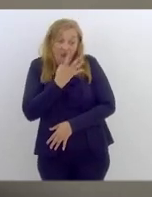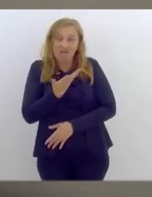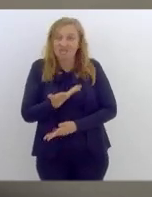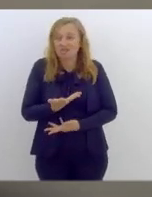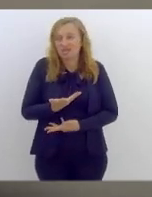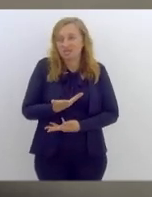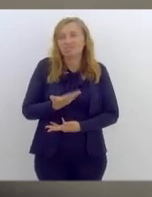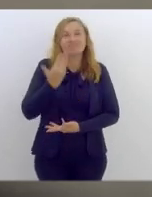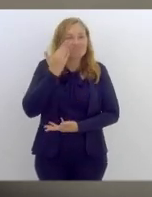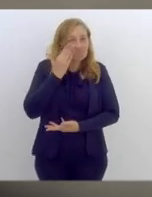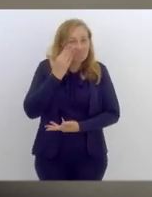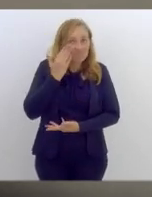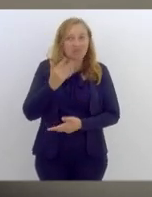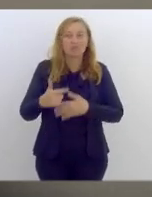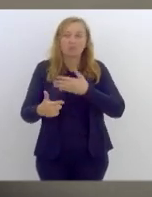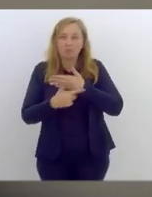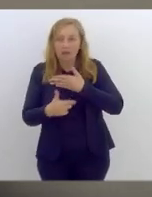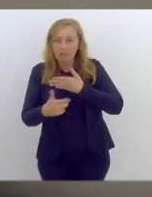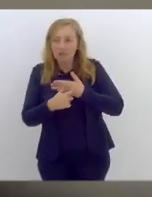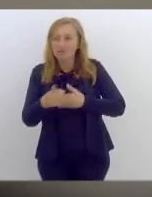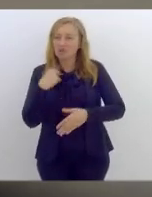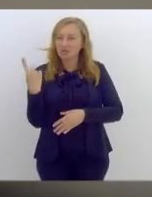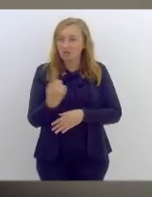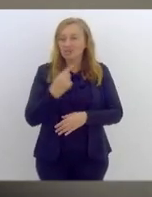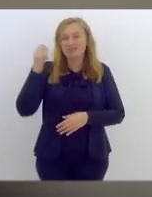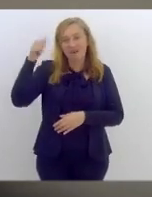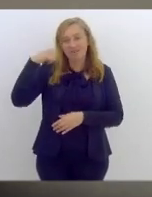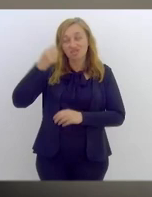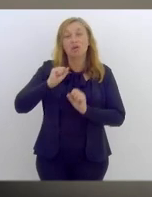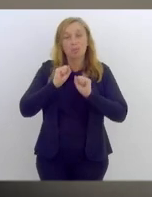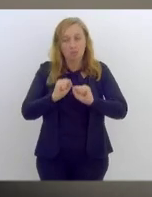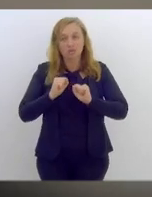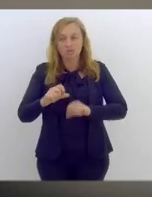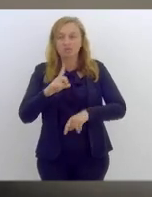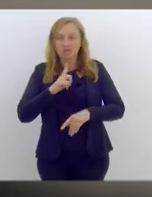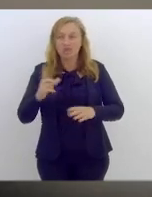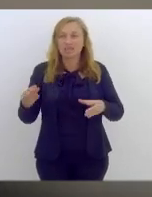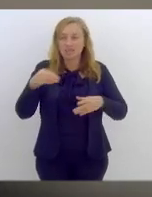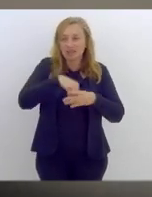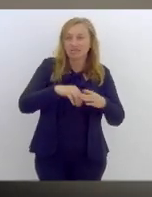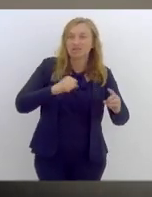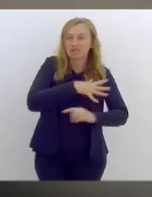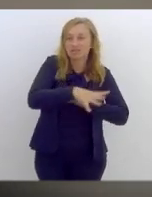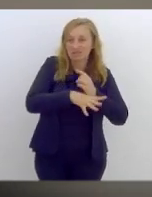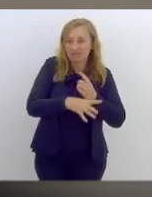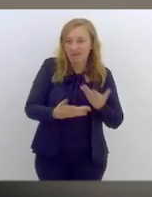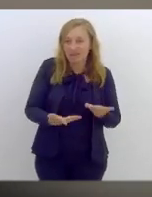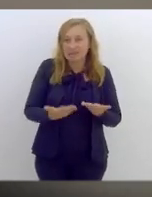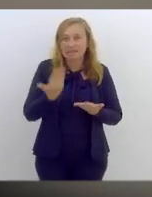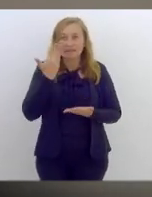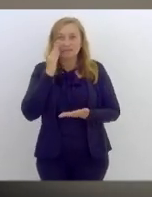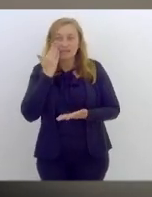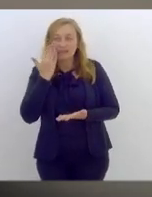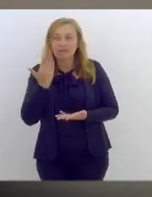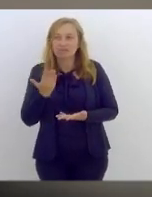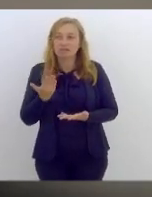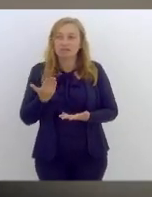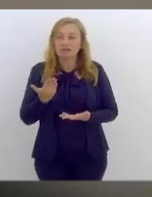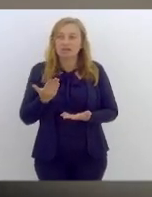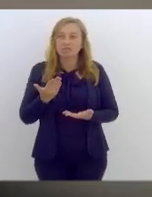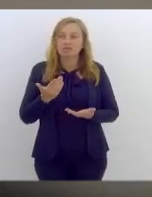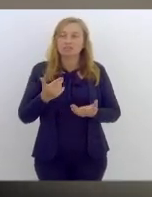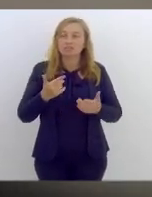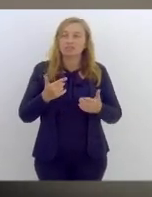que entendem, né, o papel que nós, artistas, podemos ter na nossa sociedade, entendendo o exercício